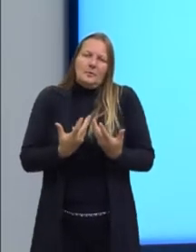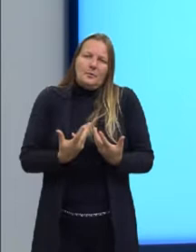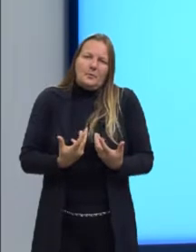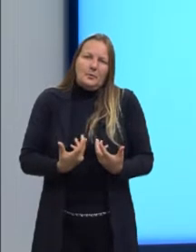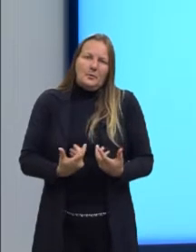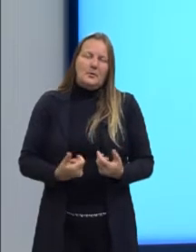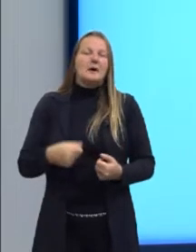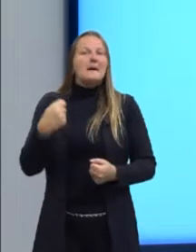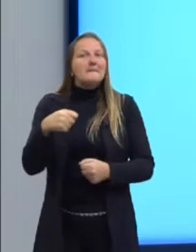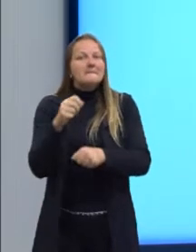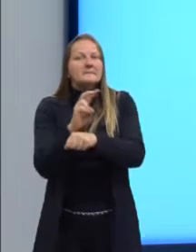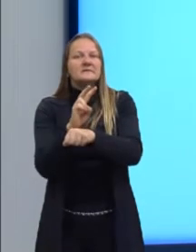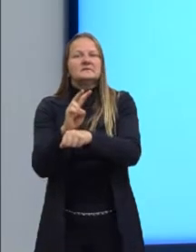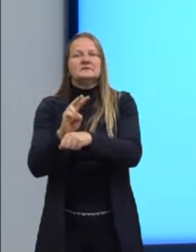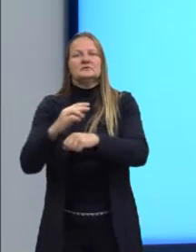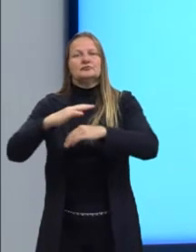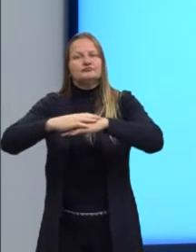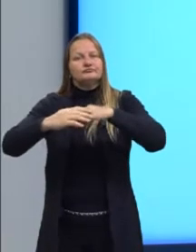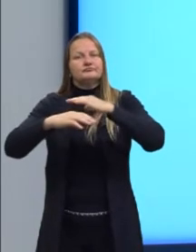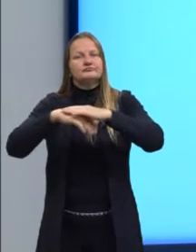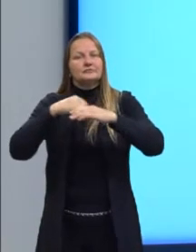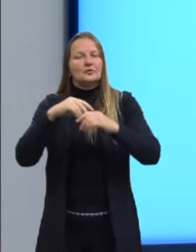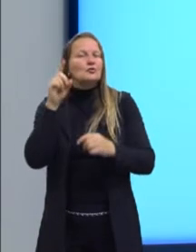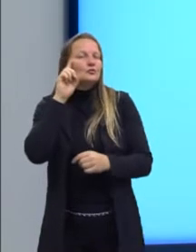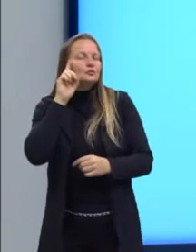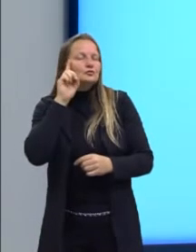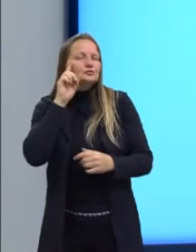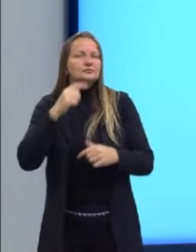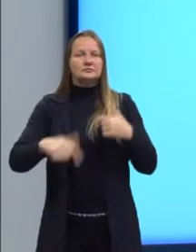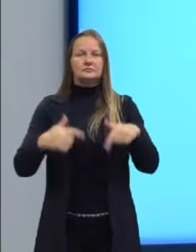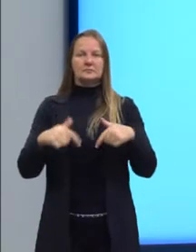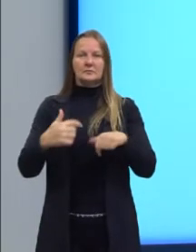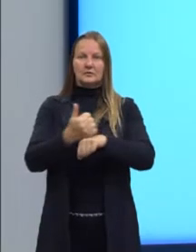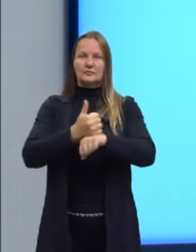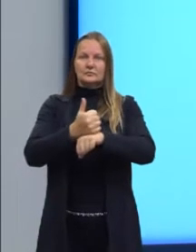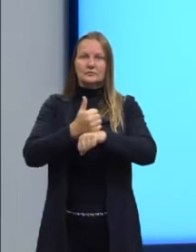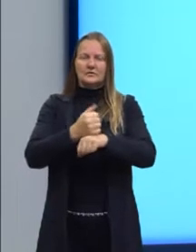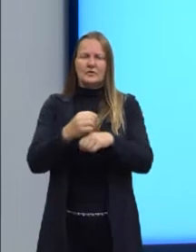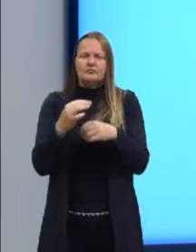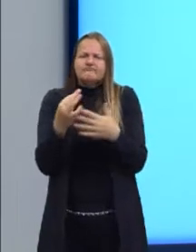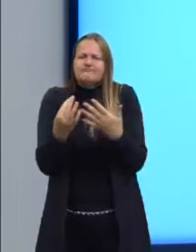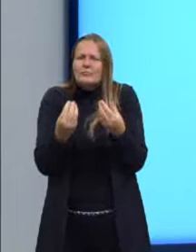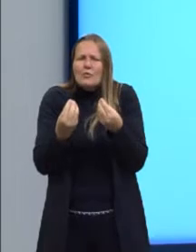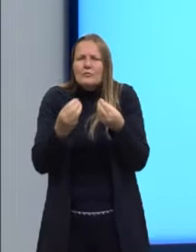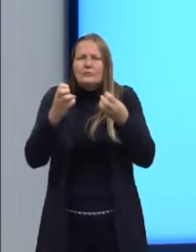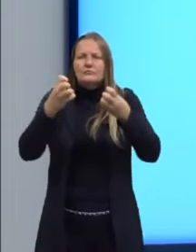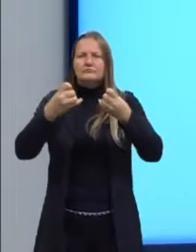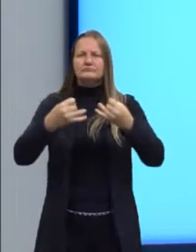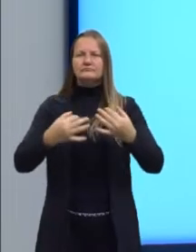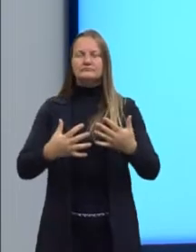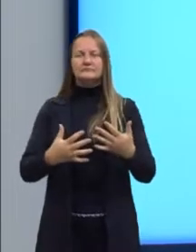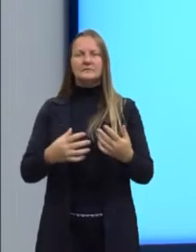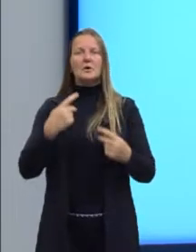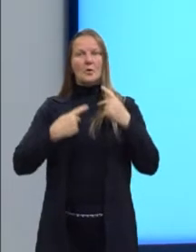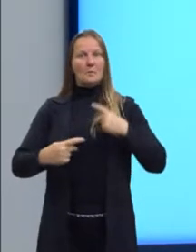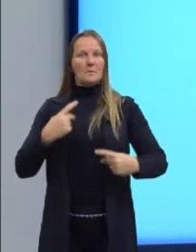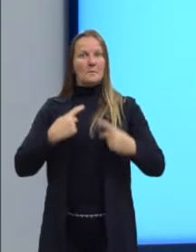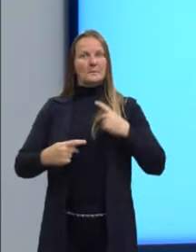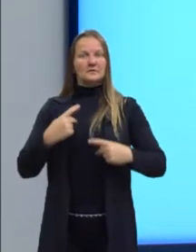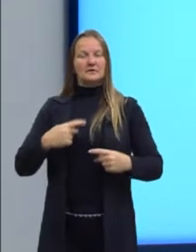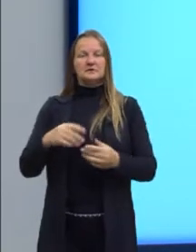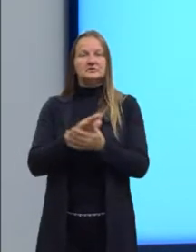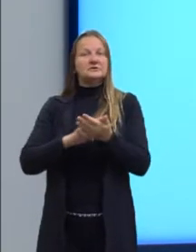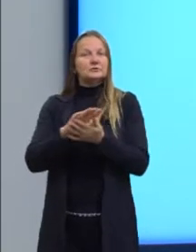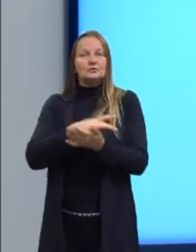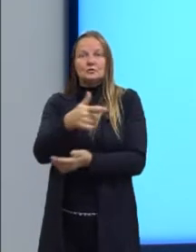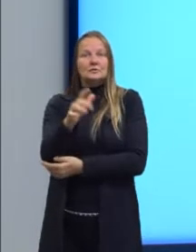vai lidar com algumas situações do seu cotidiano ali com um até uma delicadeza esse personagem Sem